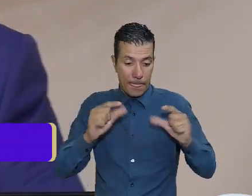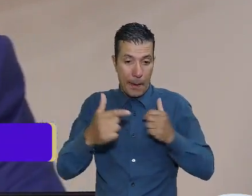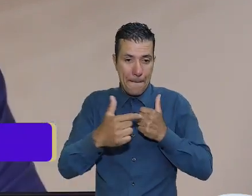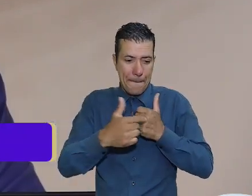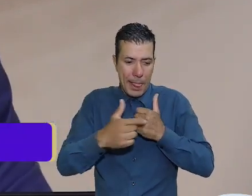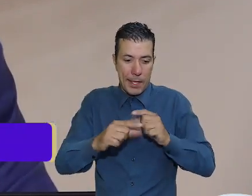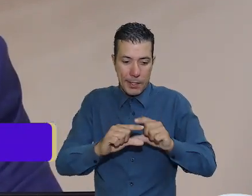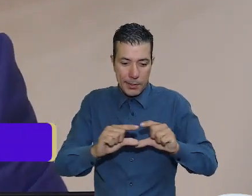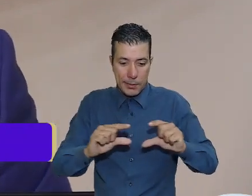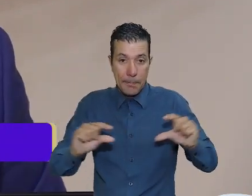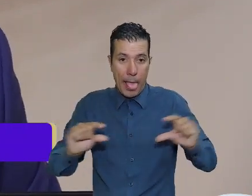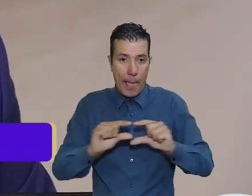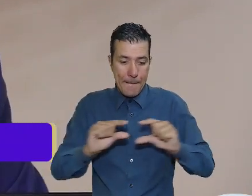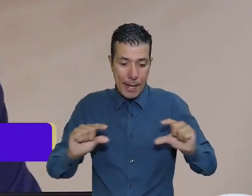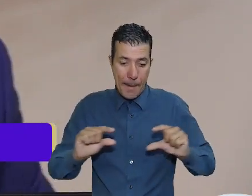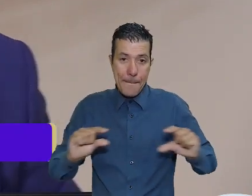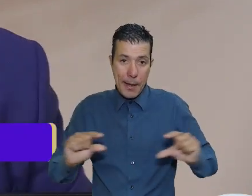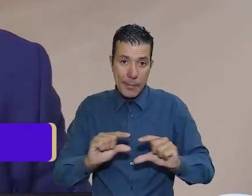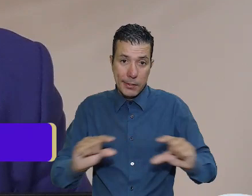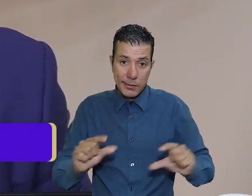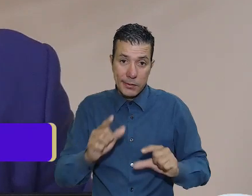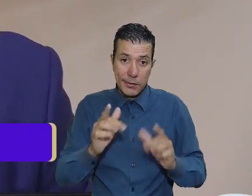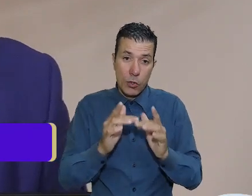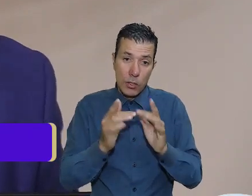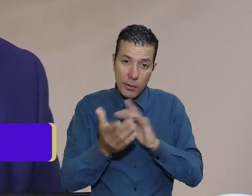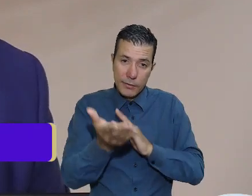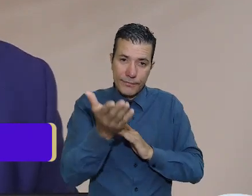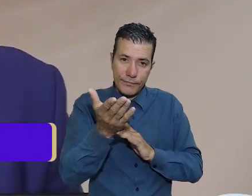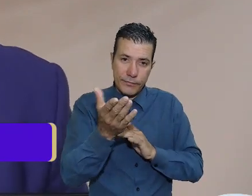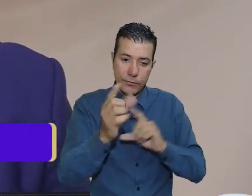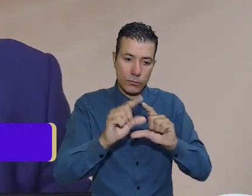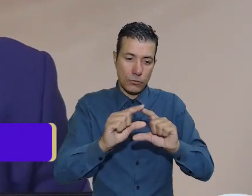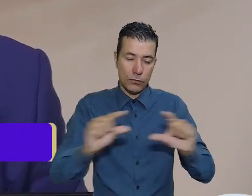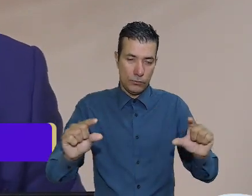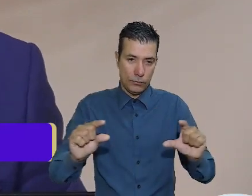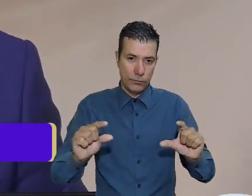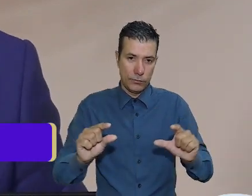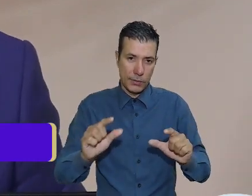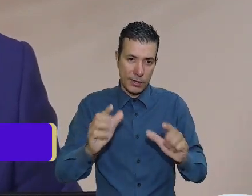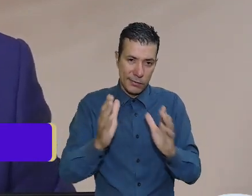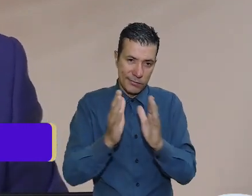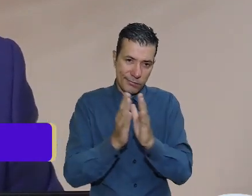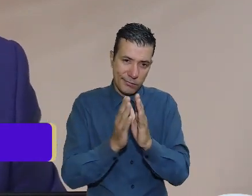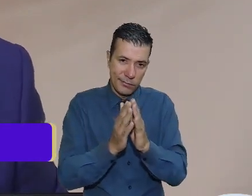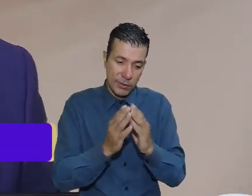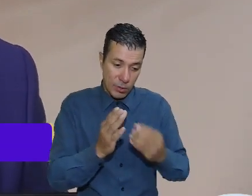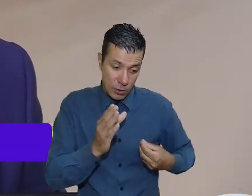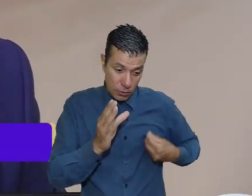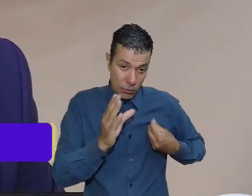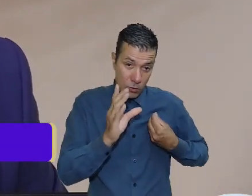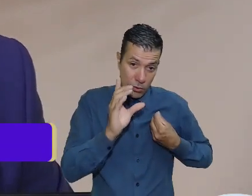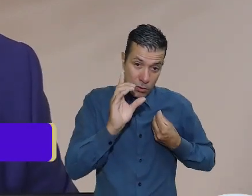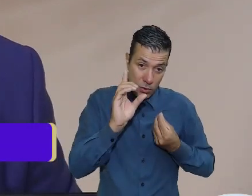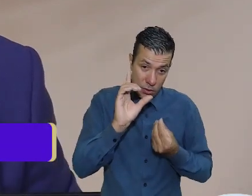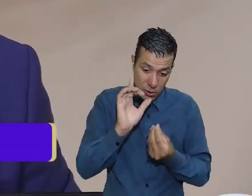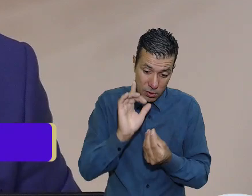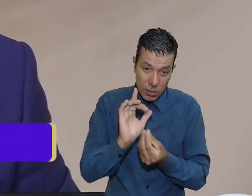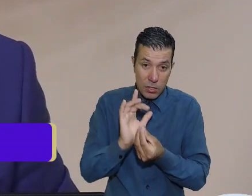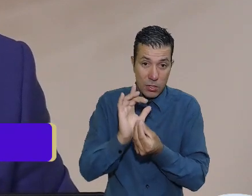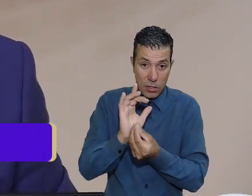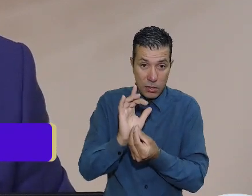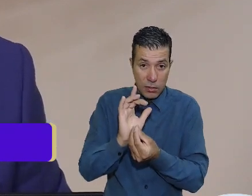Quer estudar a Bíblia? Nós vamos entrar em contato com você, preenche o link. Mas se você quer entregar a sua vida a Cristo